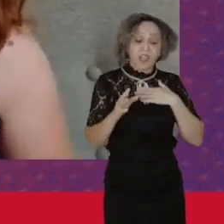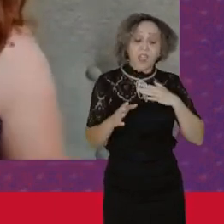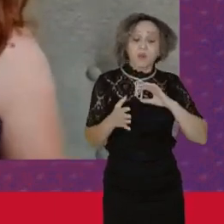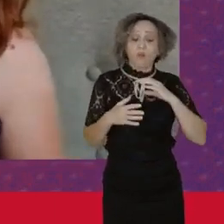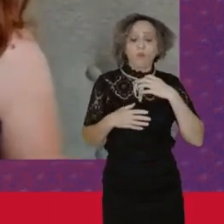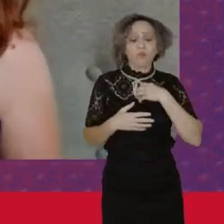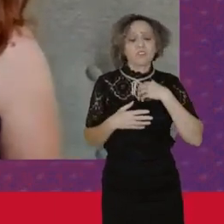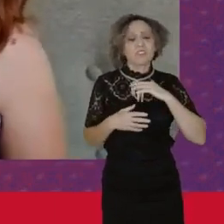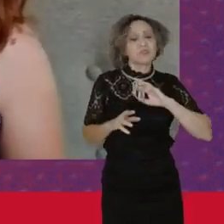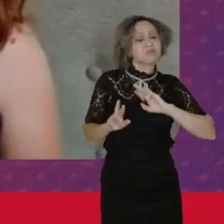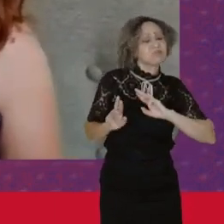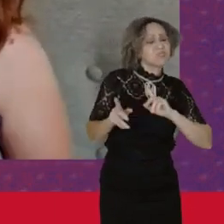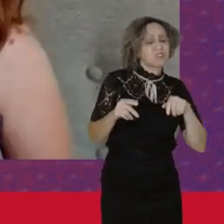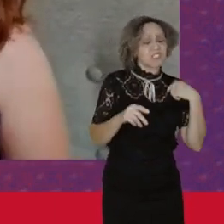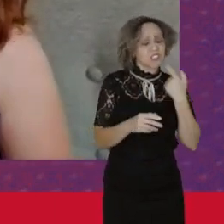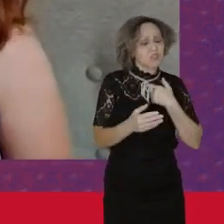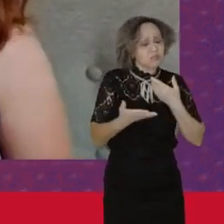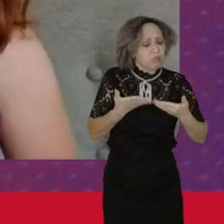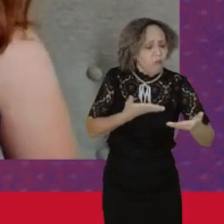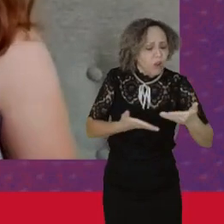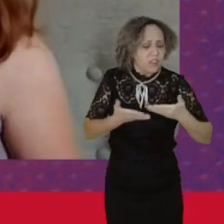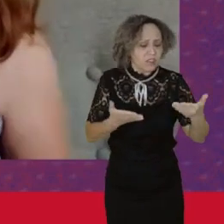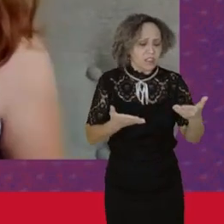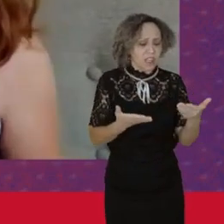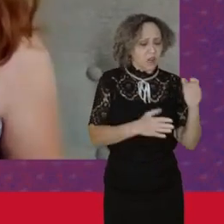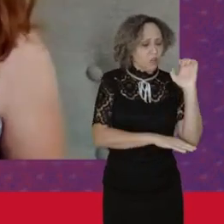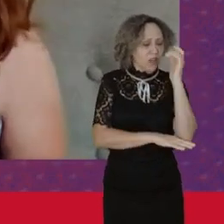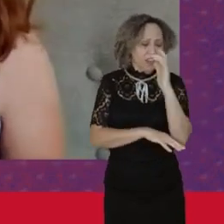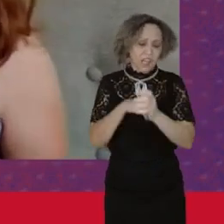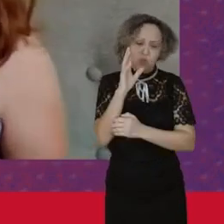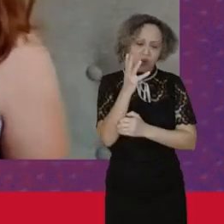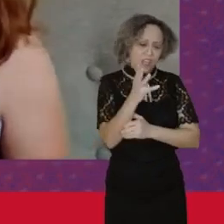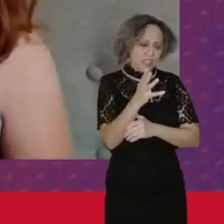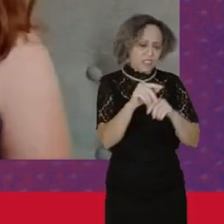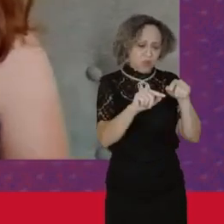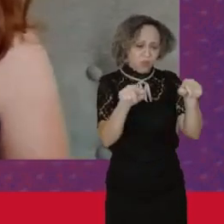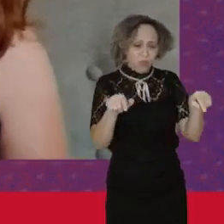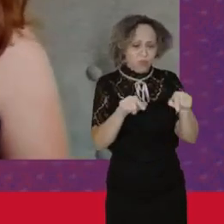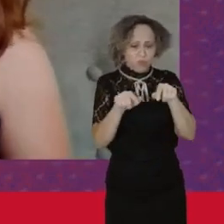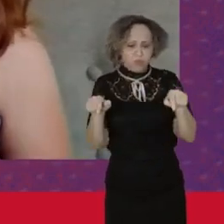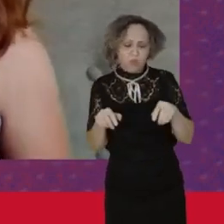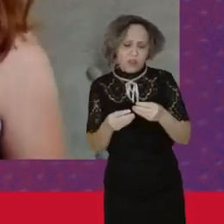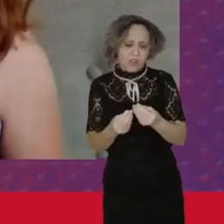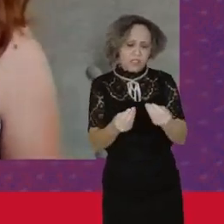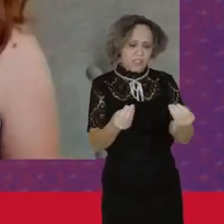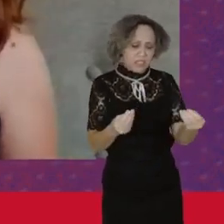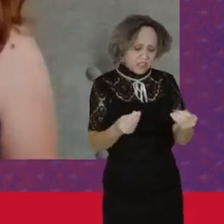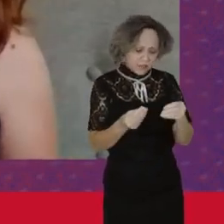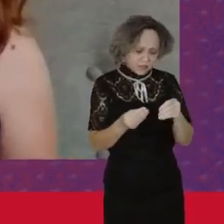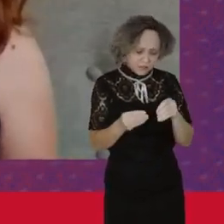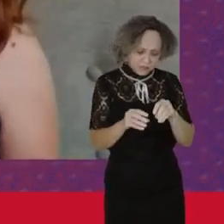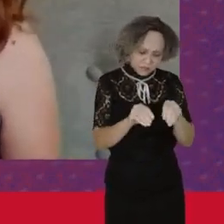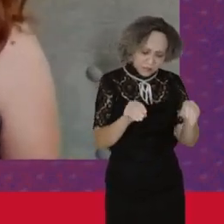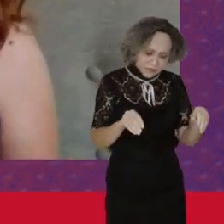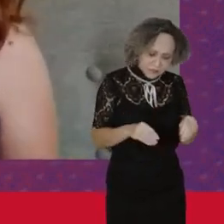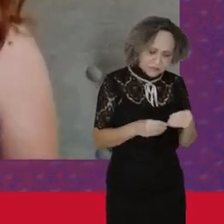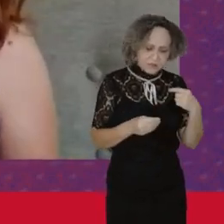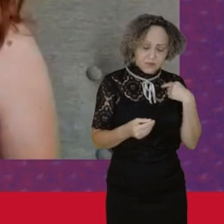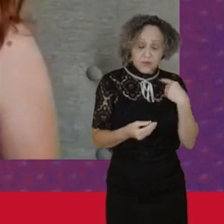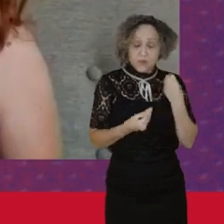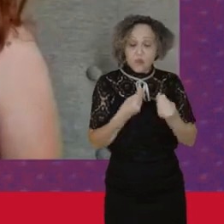menos predatória, né, que não superexplora ou que explora menos, né, seres humanos e natureza.